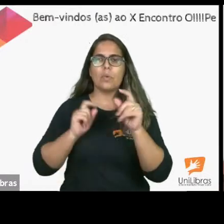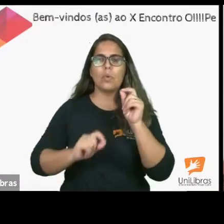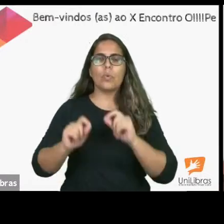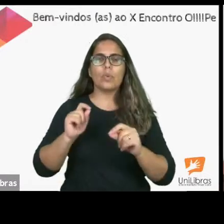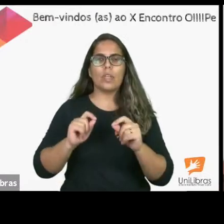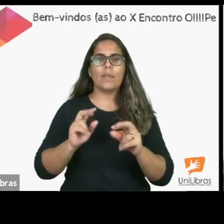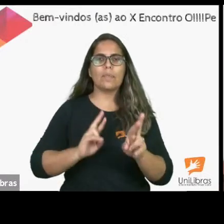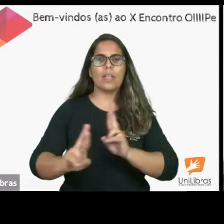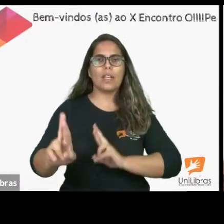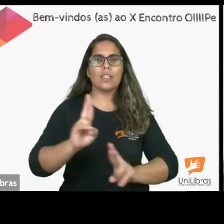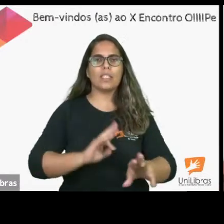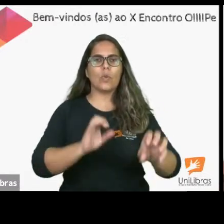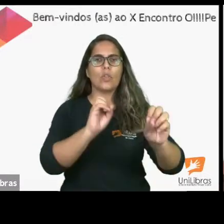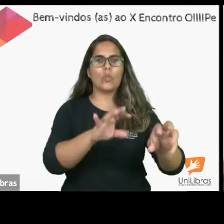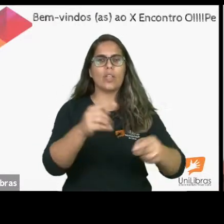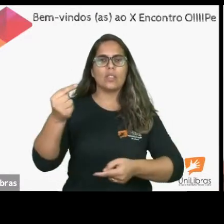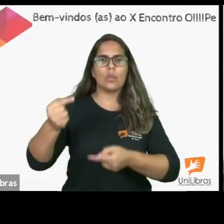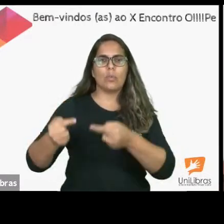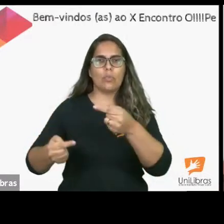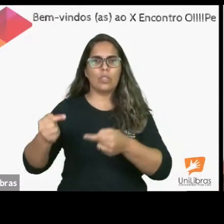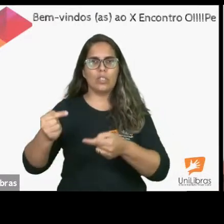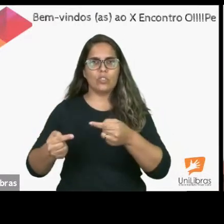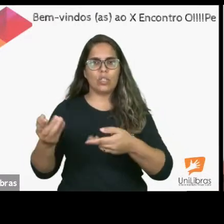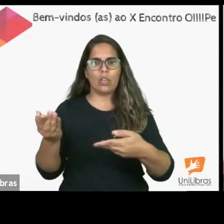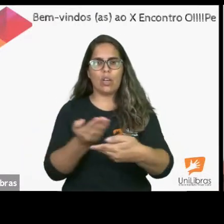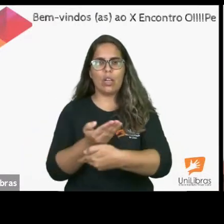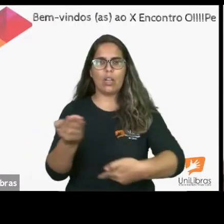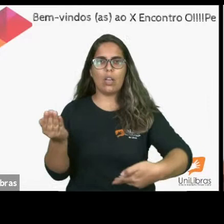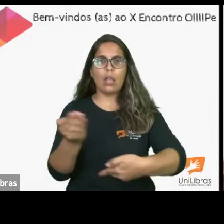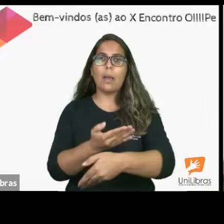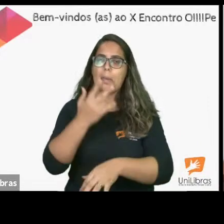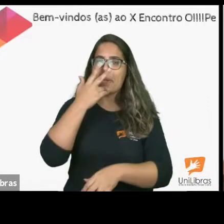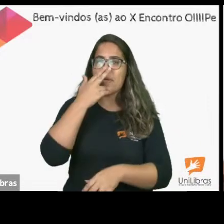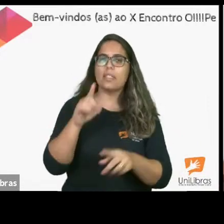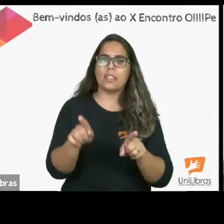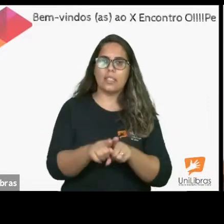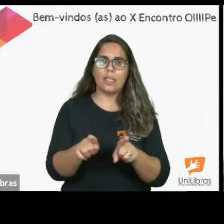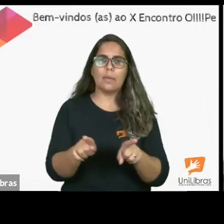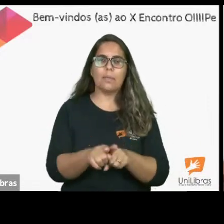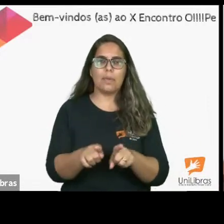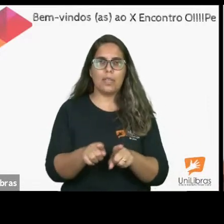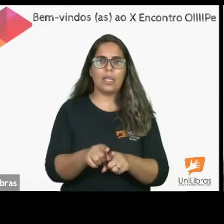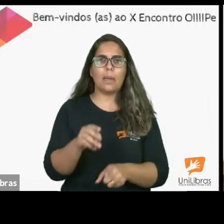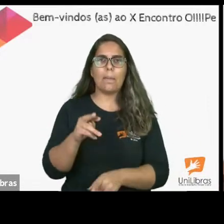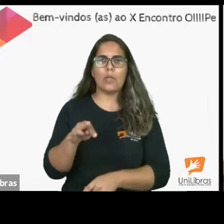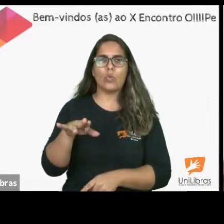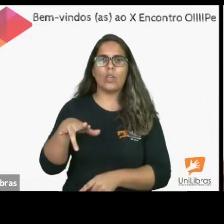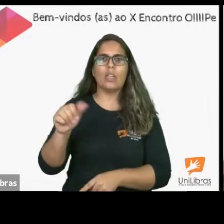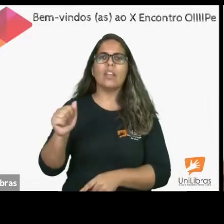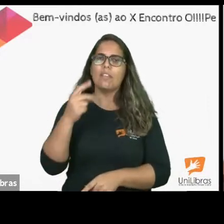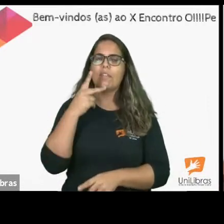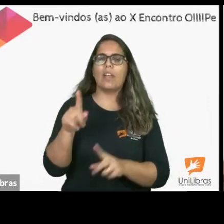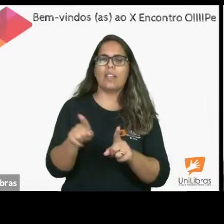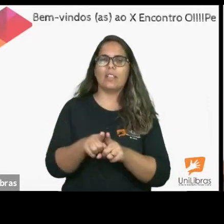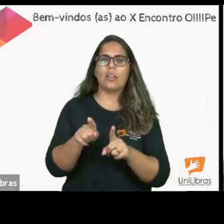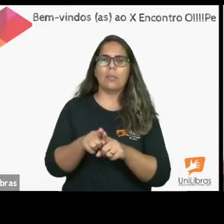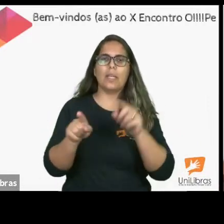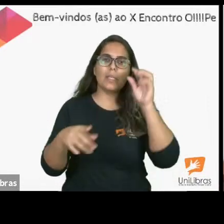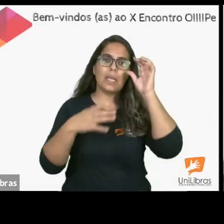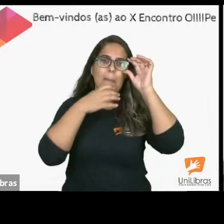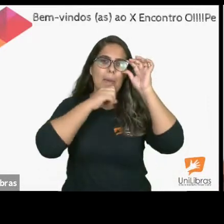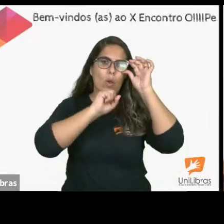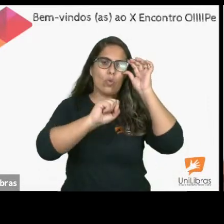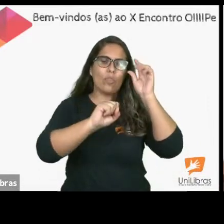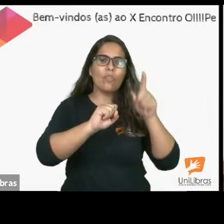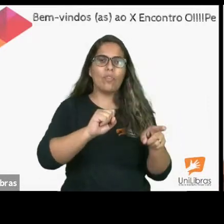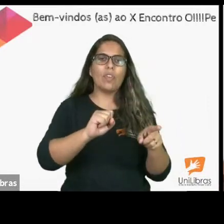relação educação e política. Me parece que também Maturana tem muito a dizer, né? E Paulo Freire